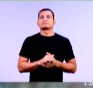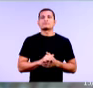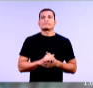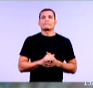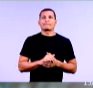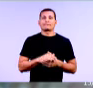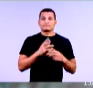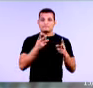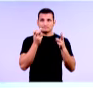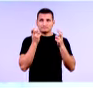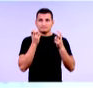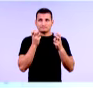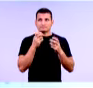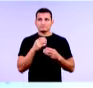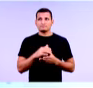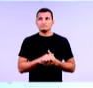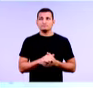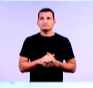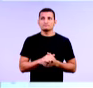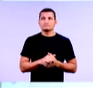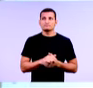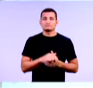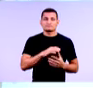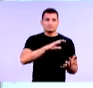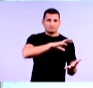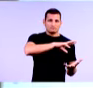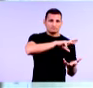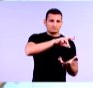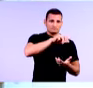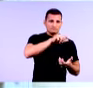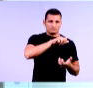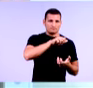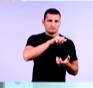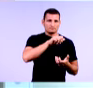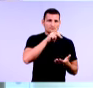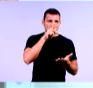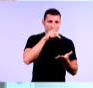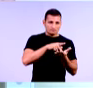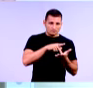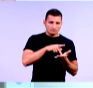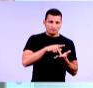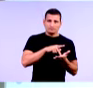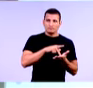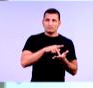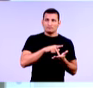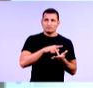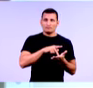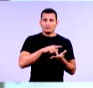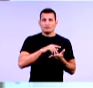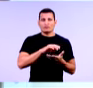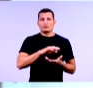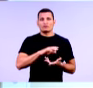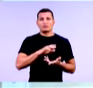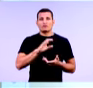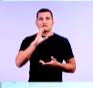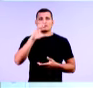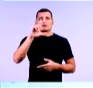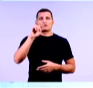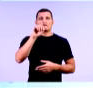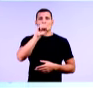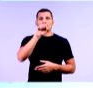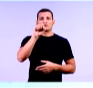Então, percebam como é que eu saí de objetos reais e fui para objetos, para uma classificação, né? Eu